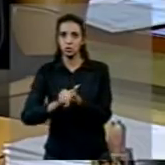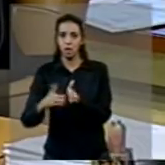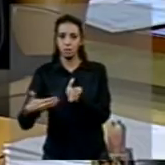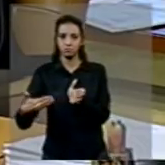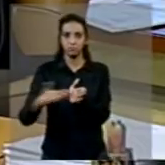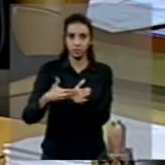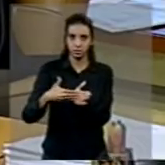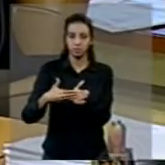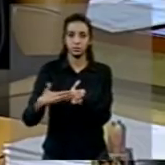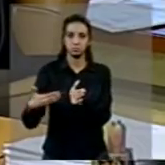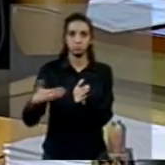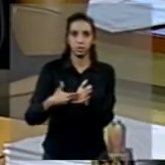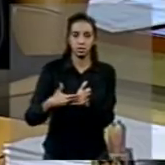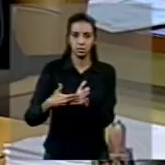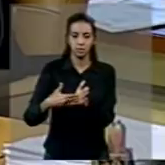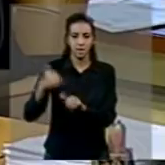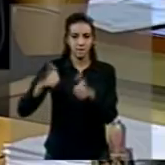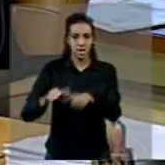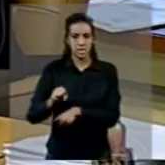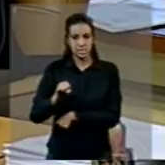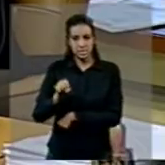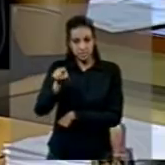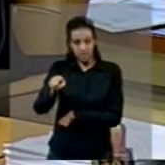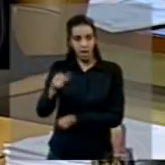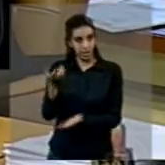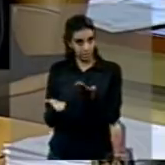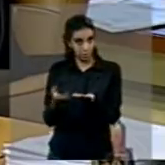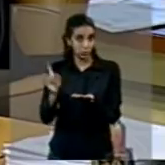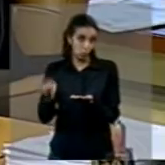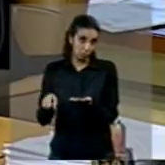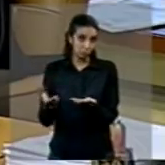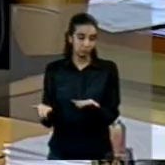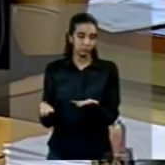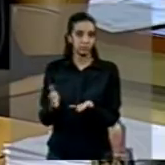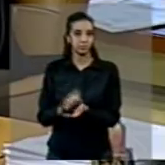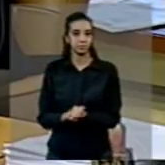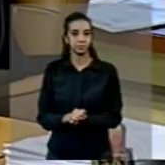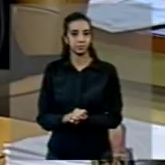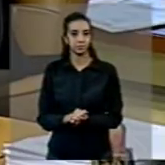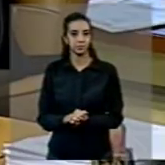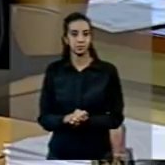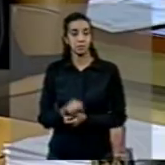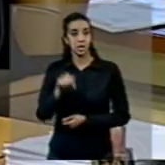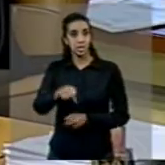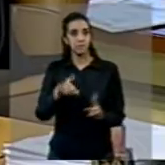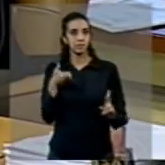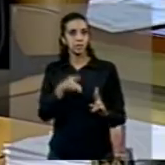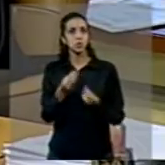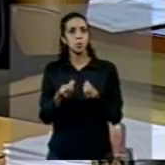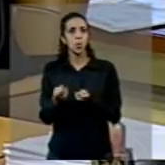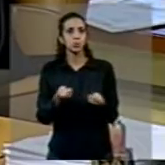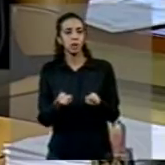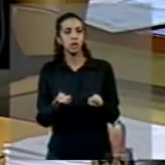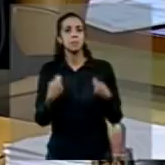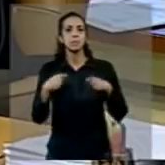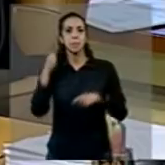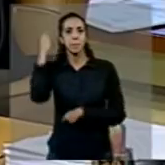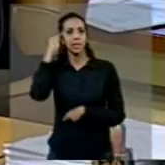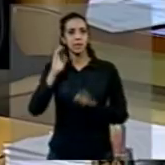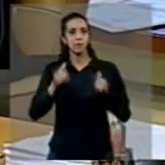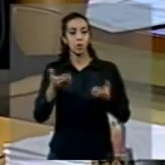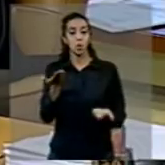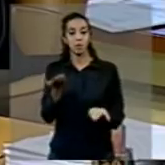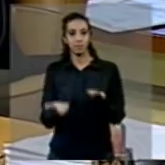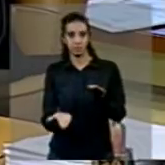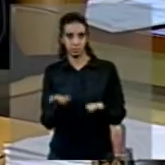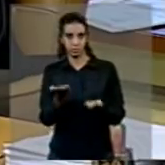ao exercício do sufrágio é proporcional. O parâmetro de controle aqui é o princípio da proporcionalidade,